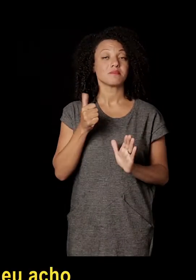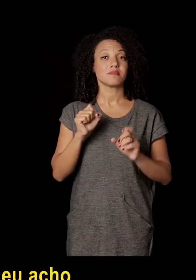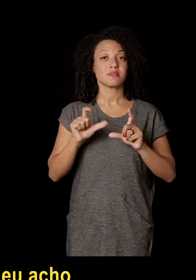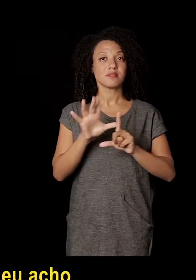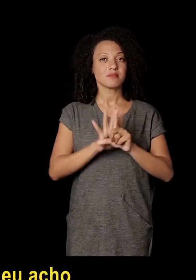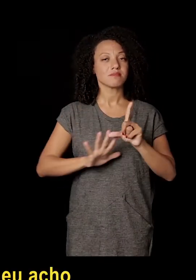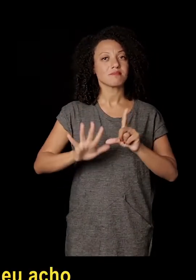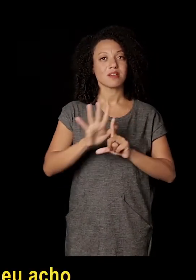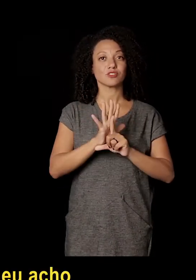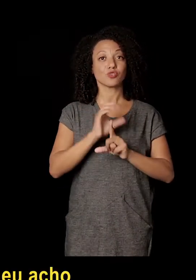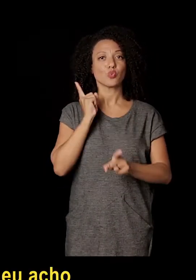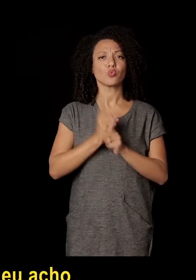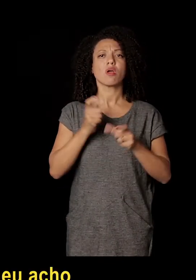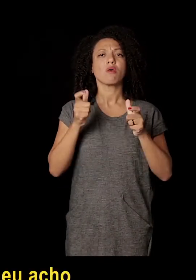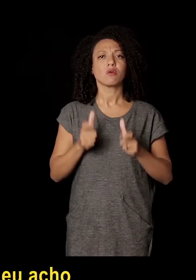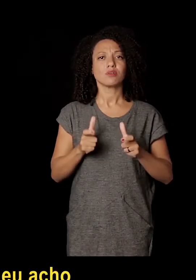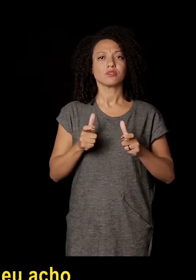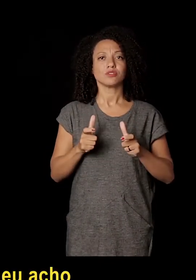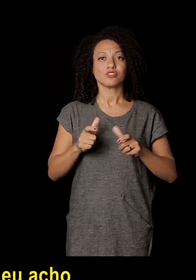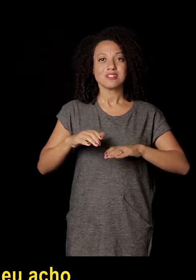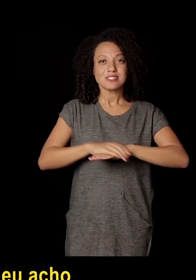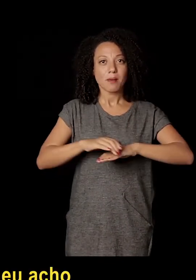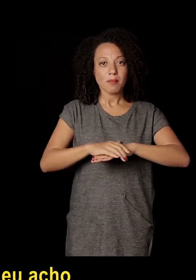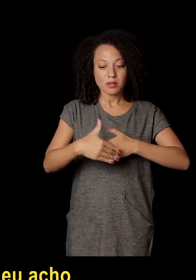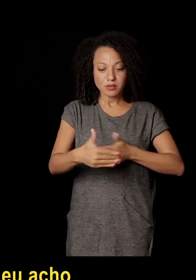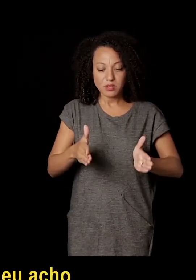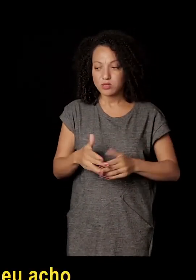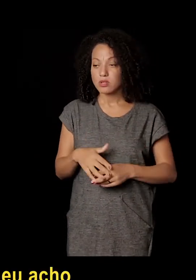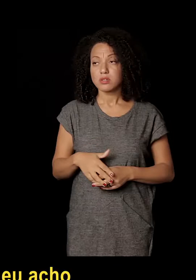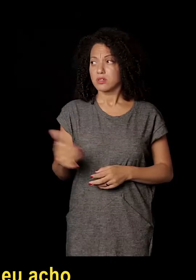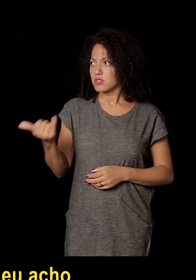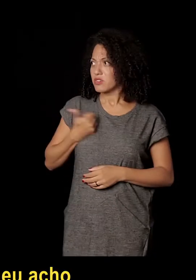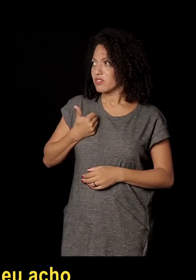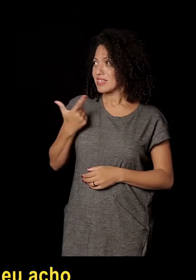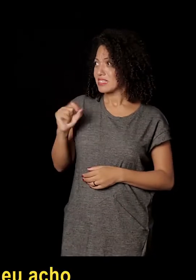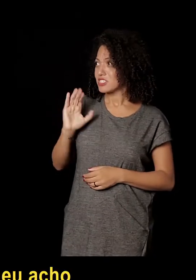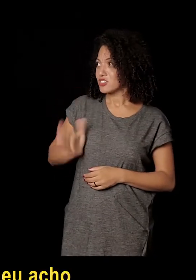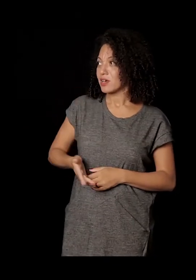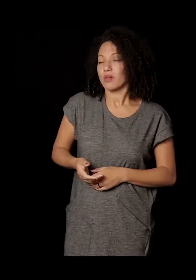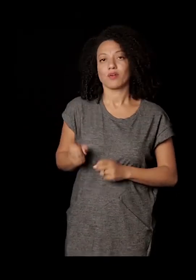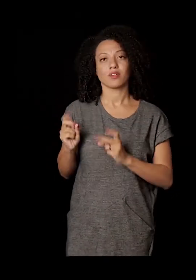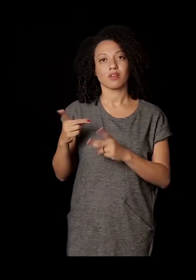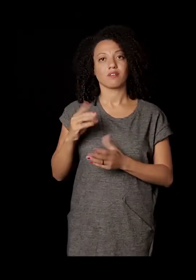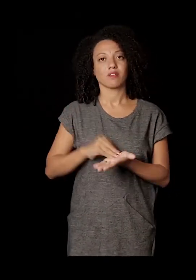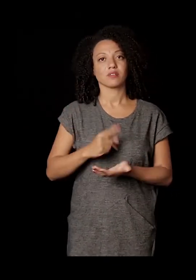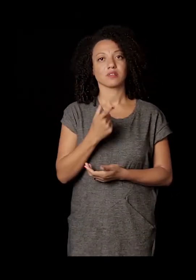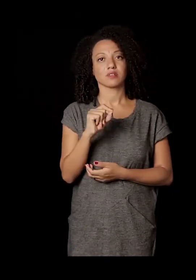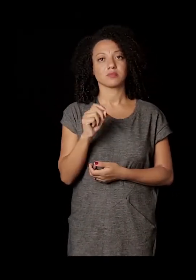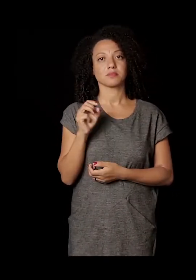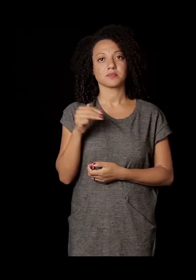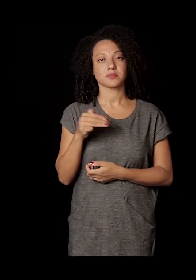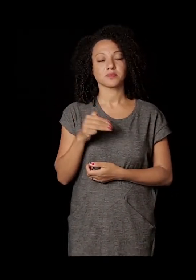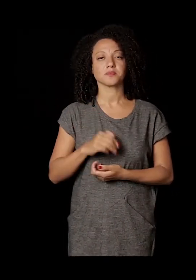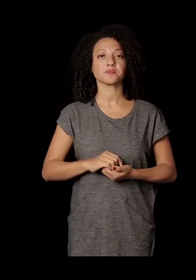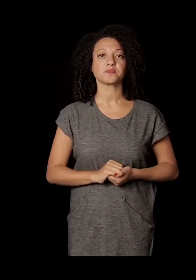Esse é a primeira imagem que eu acho na caixa de sapatos. Já falei 10? Tenho 10.